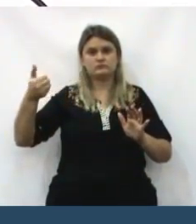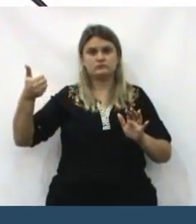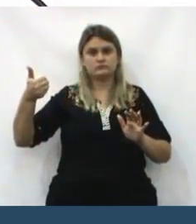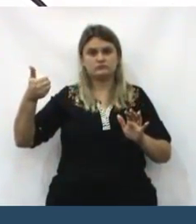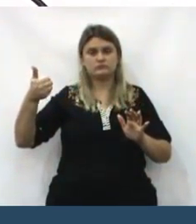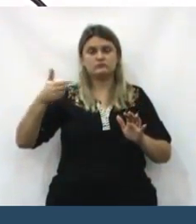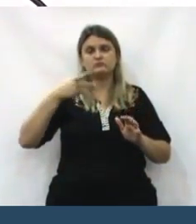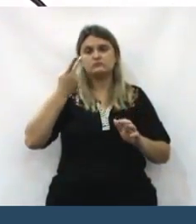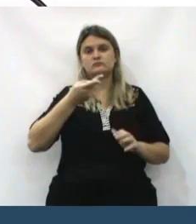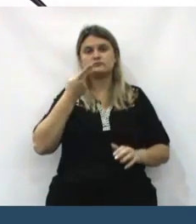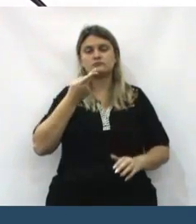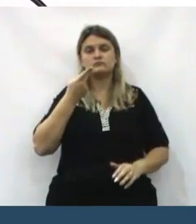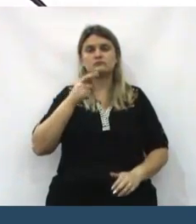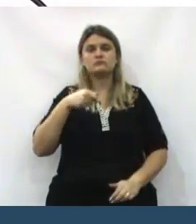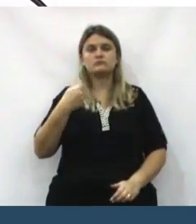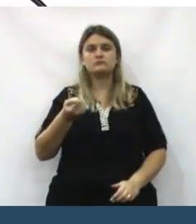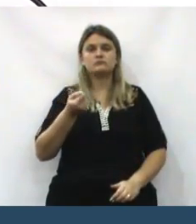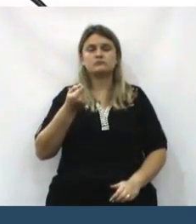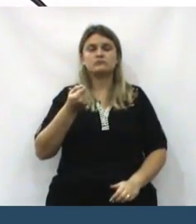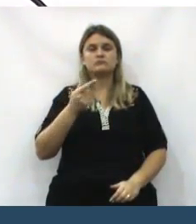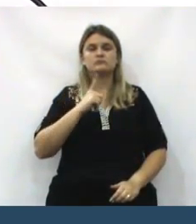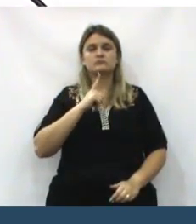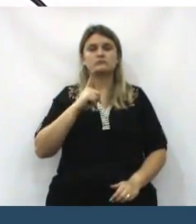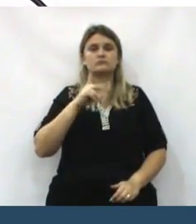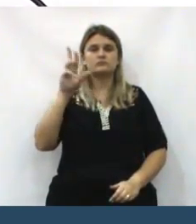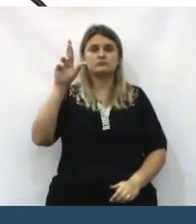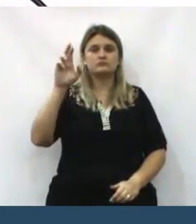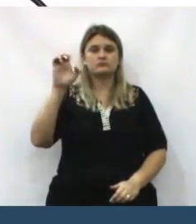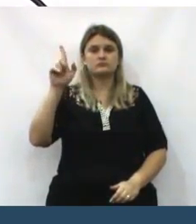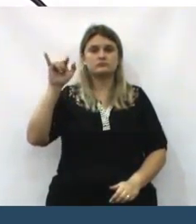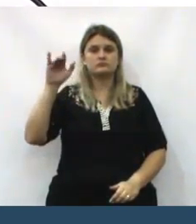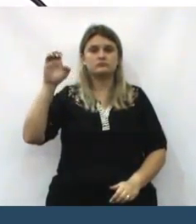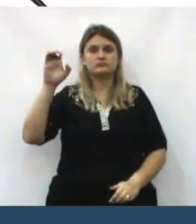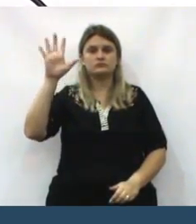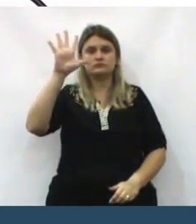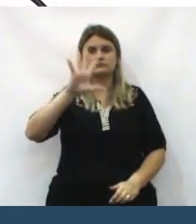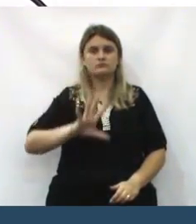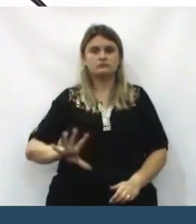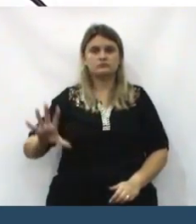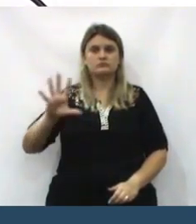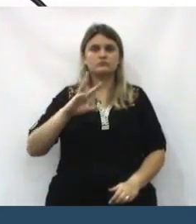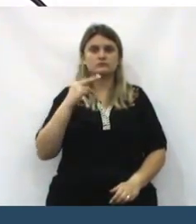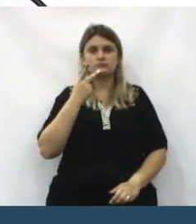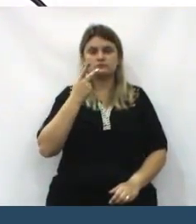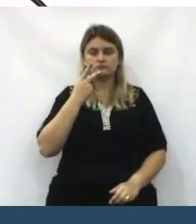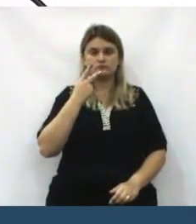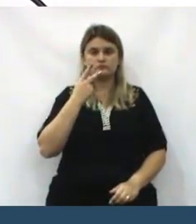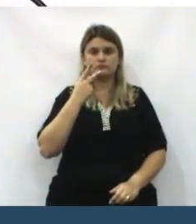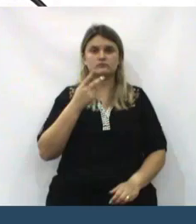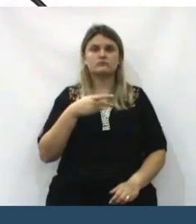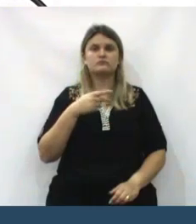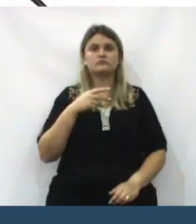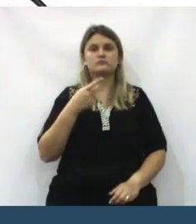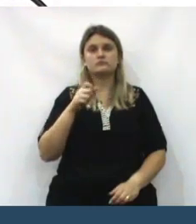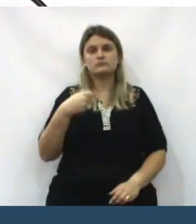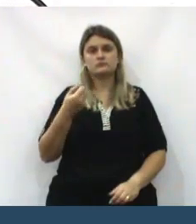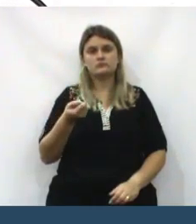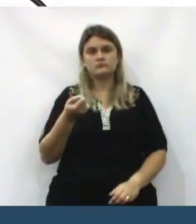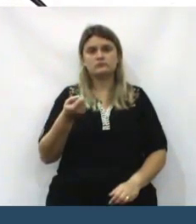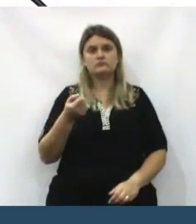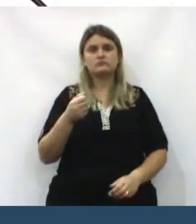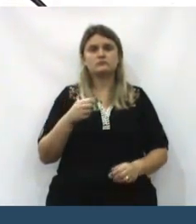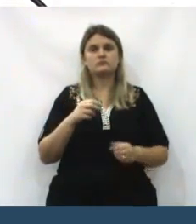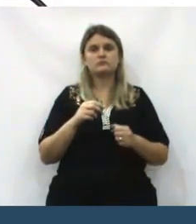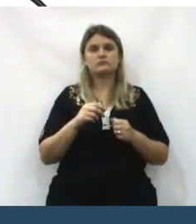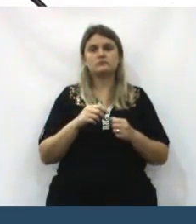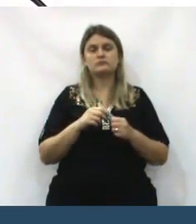201 da Constituição, nós teremos o regime geral da Previdência Social quanto a isso, quanto à